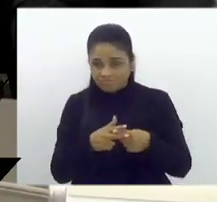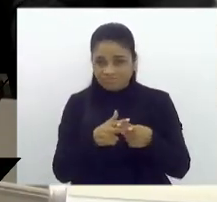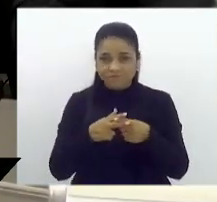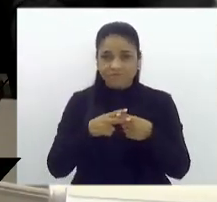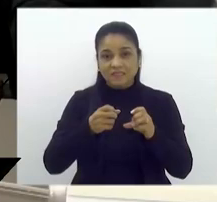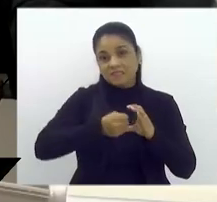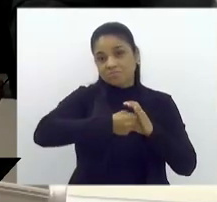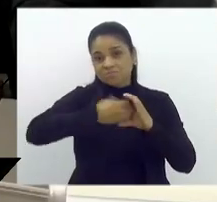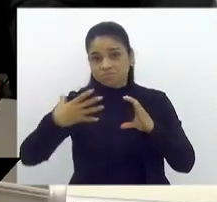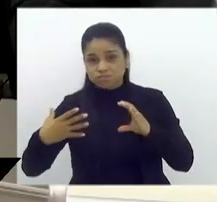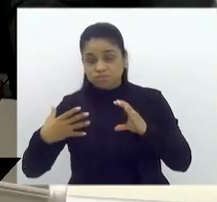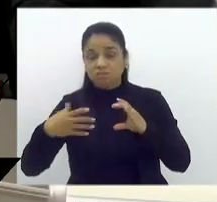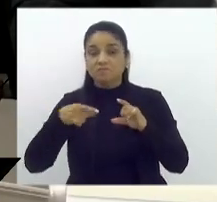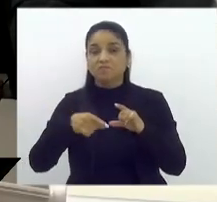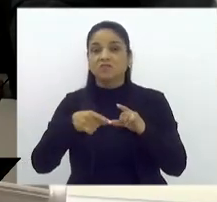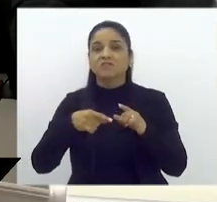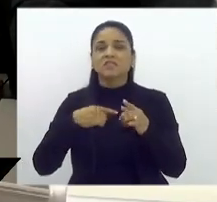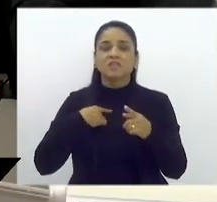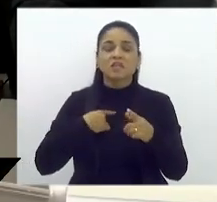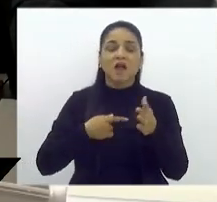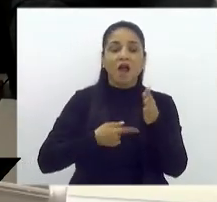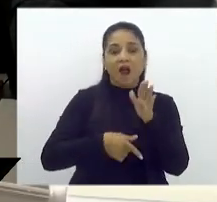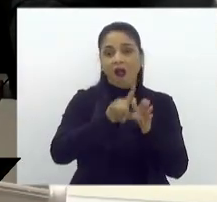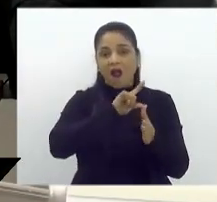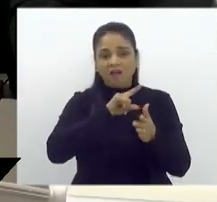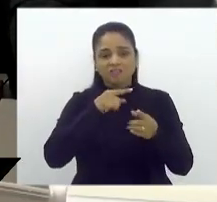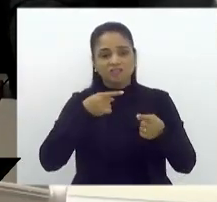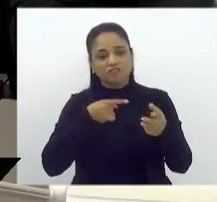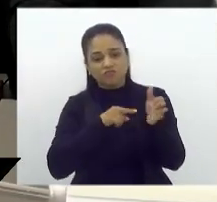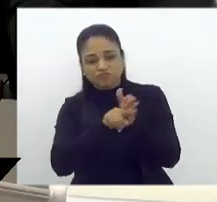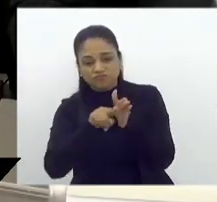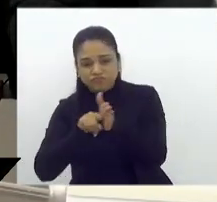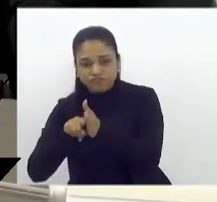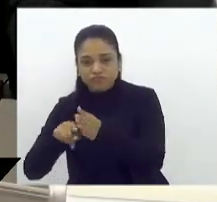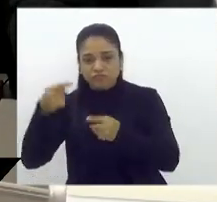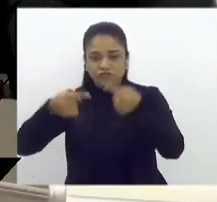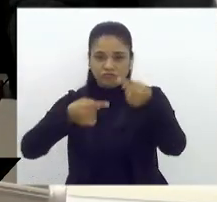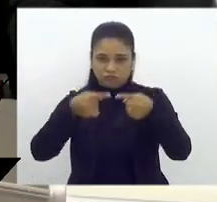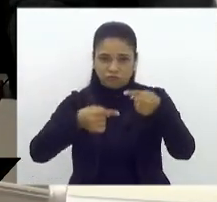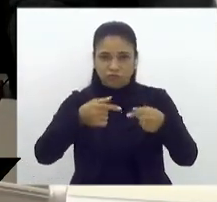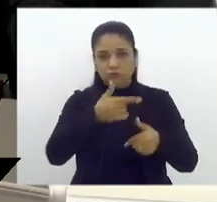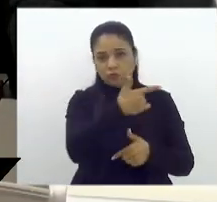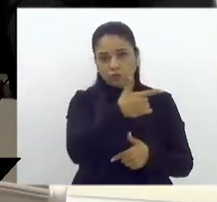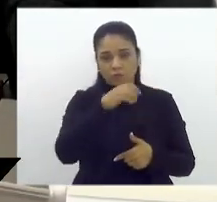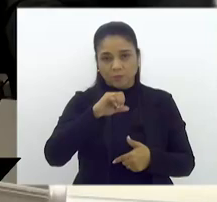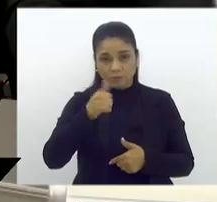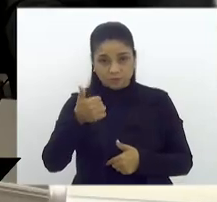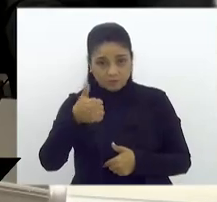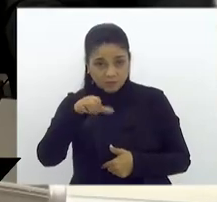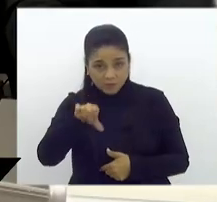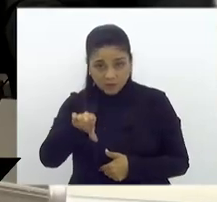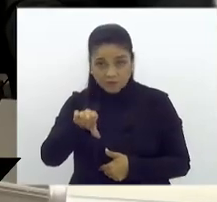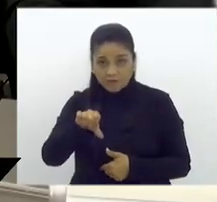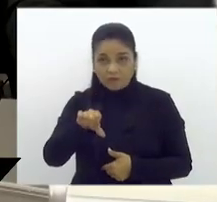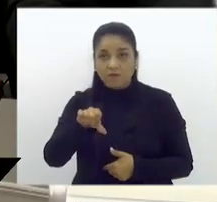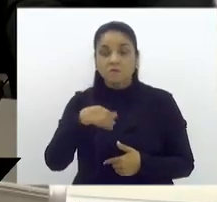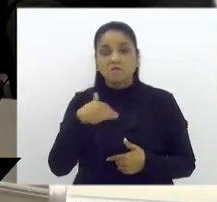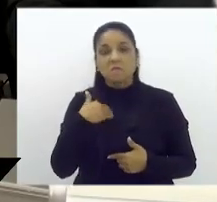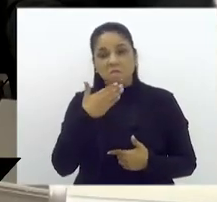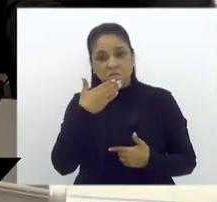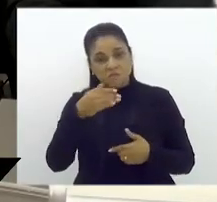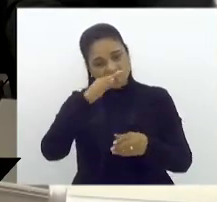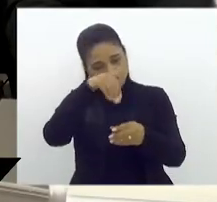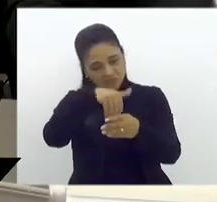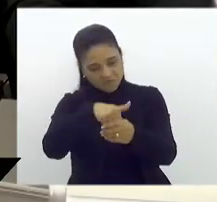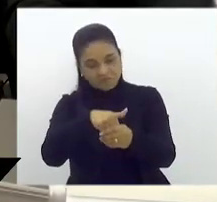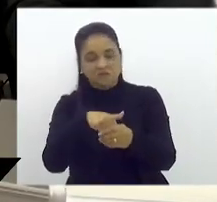aspectos que tinham sido questionados na CCJ de 2019. Então, eu já vou adiantando aqui o meu voto, que será favorável com a emenda